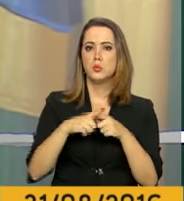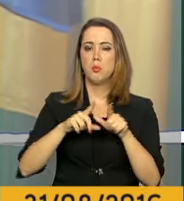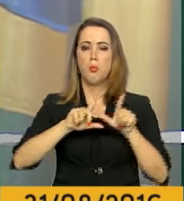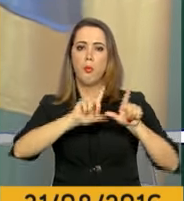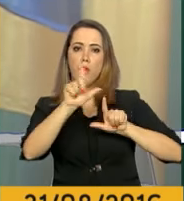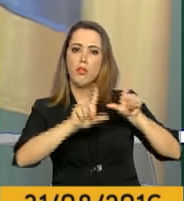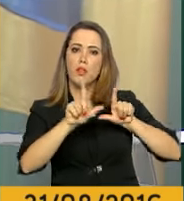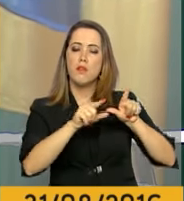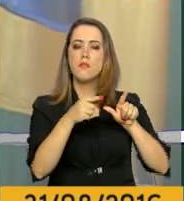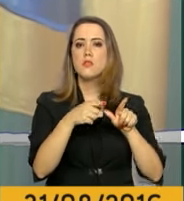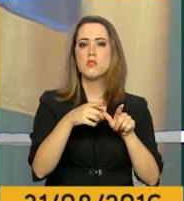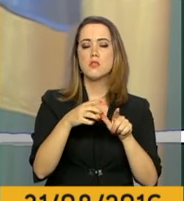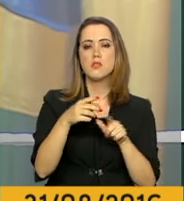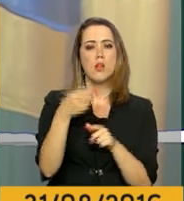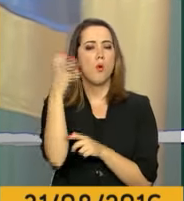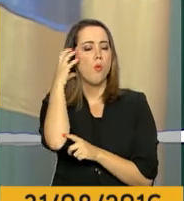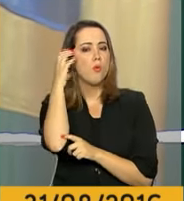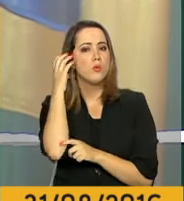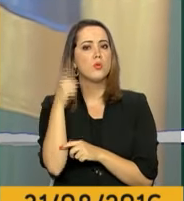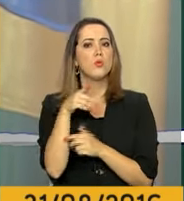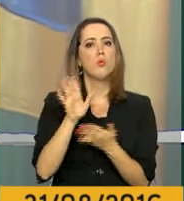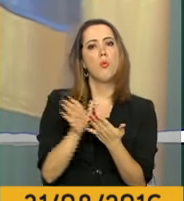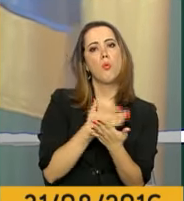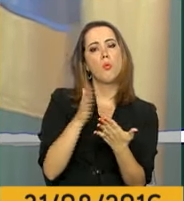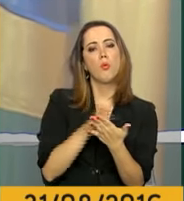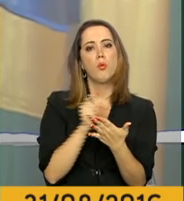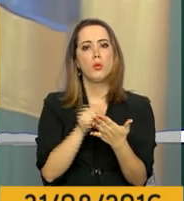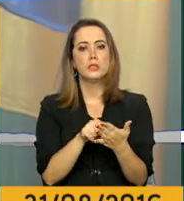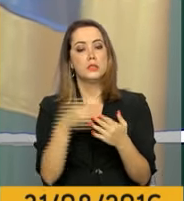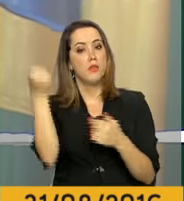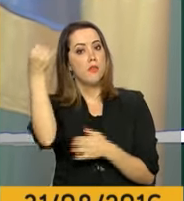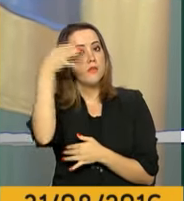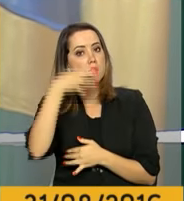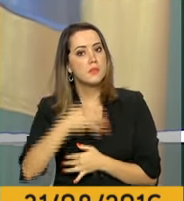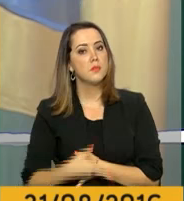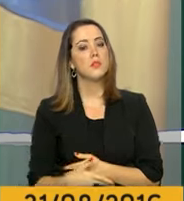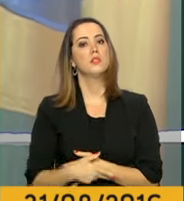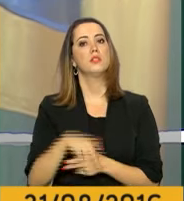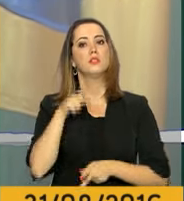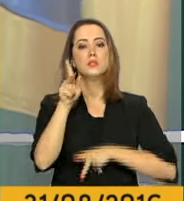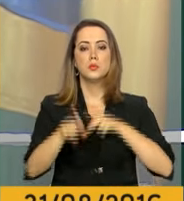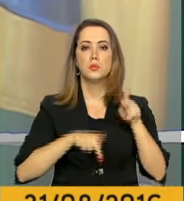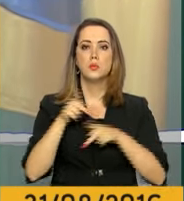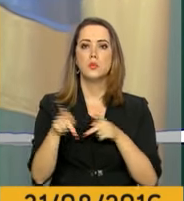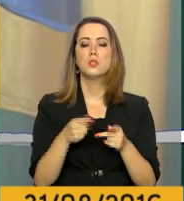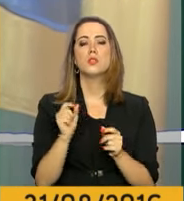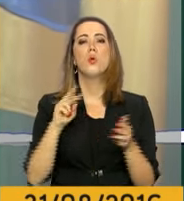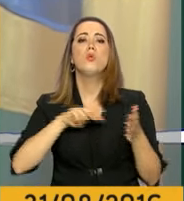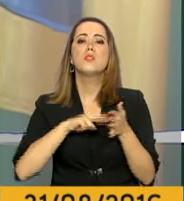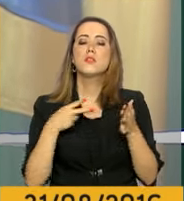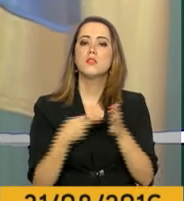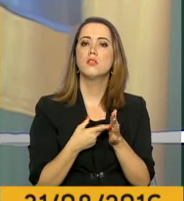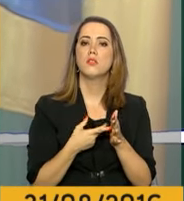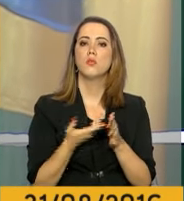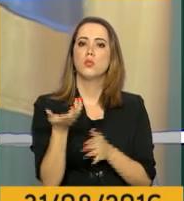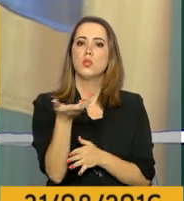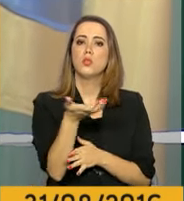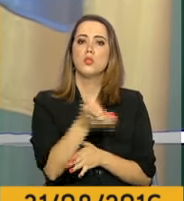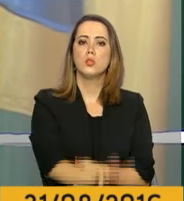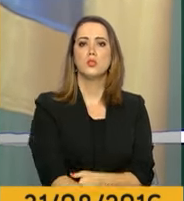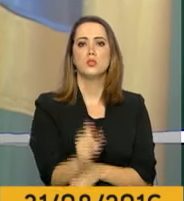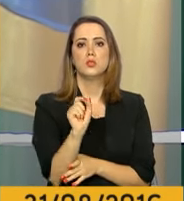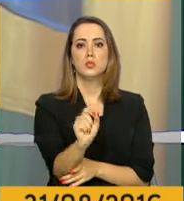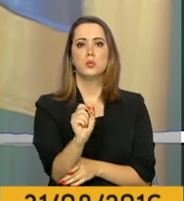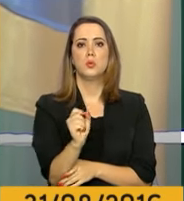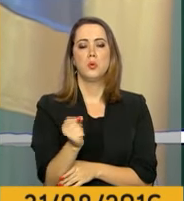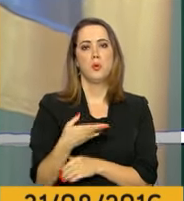no rádio, nas revistas, nos jornais, vão esclarecendo a população. Ou seja, não queremos fazer uma coisa de